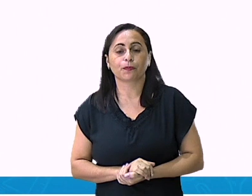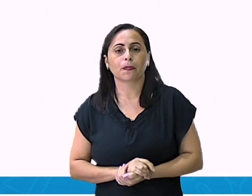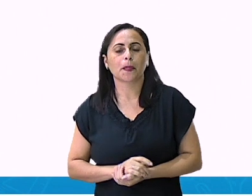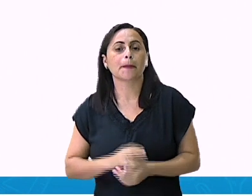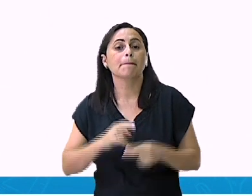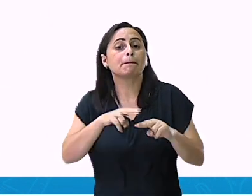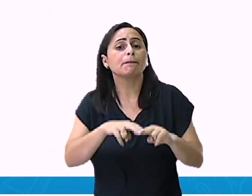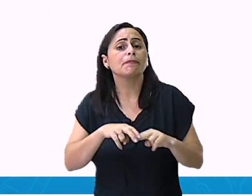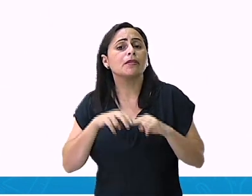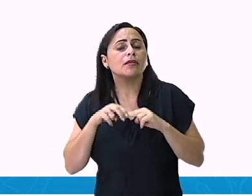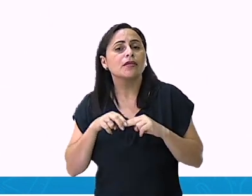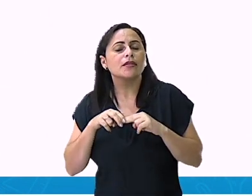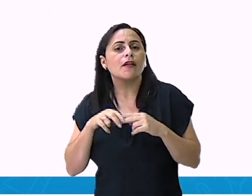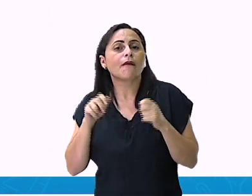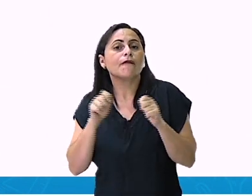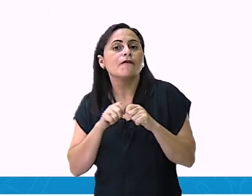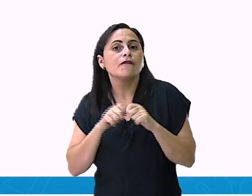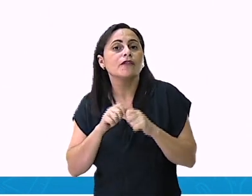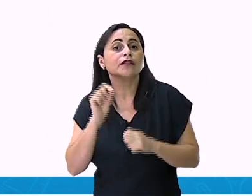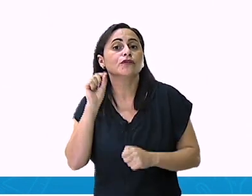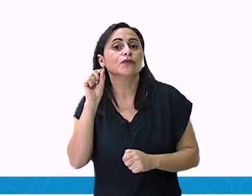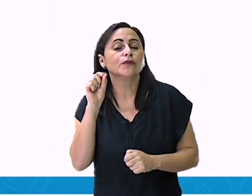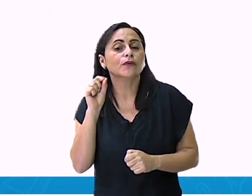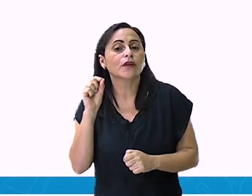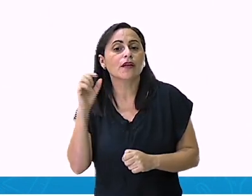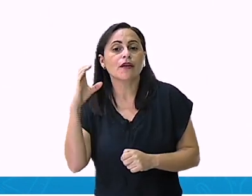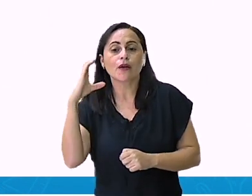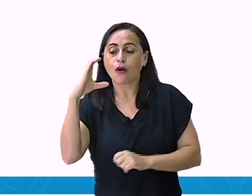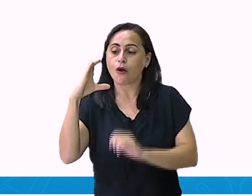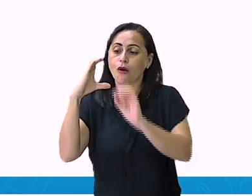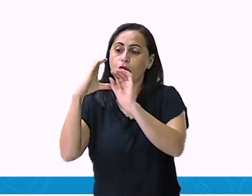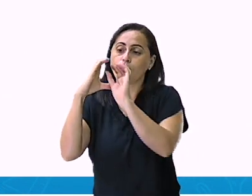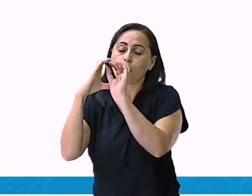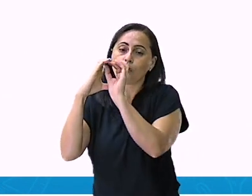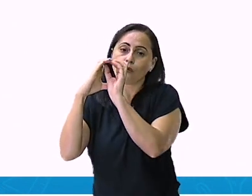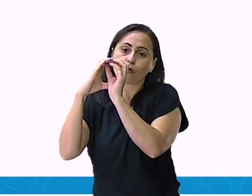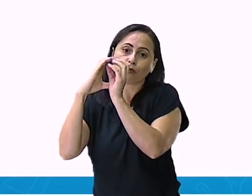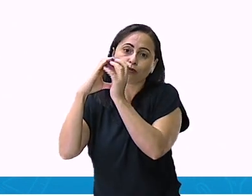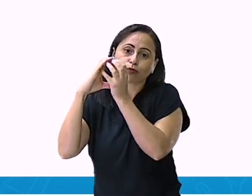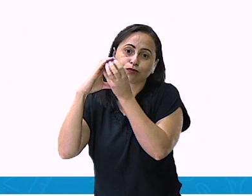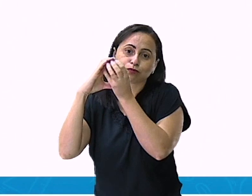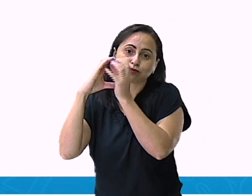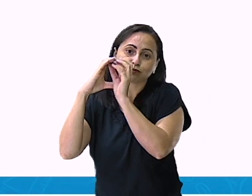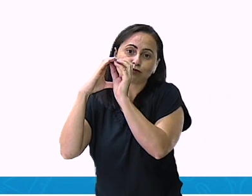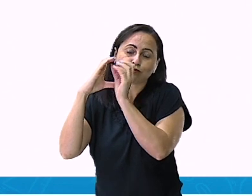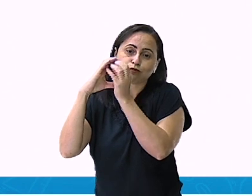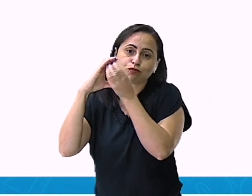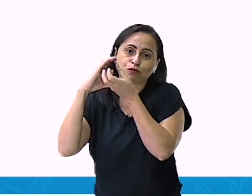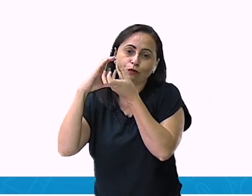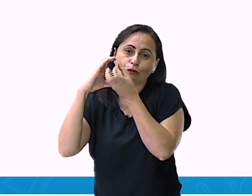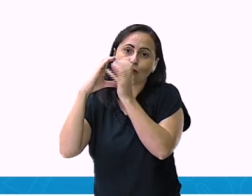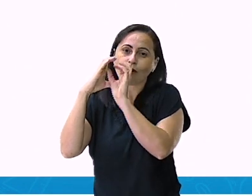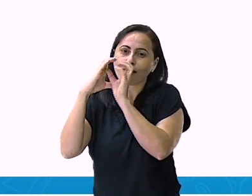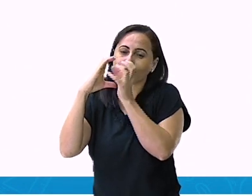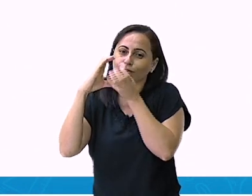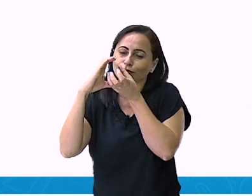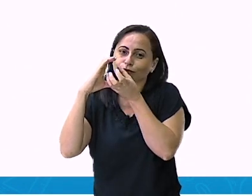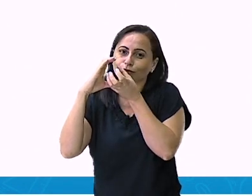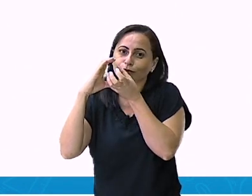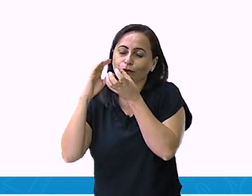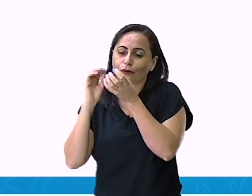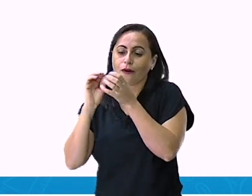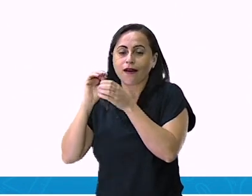Então, ela construiu um casulo bem apertadinho. E ela ficou